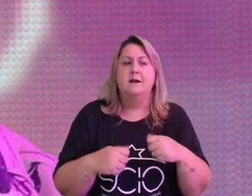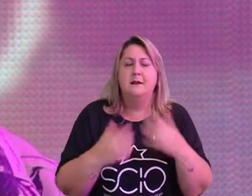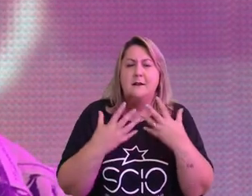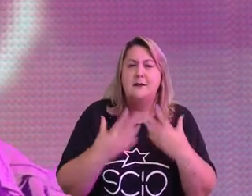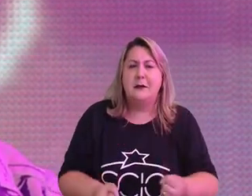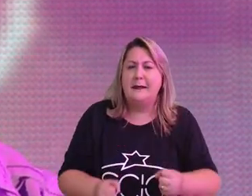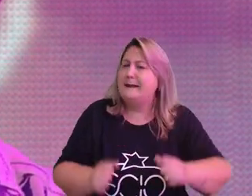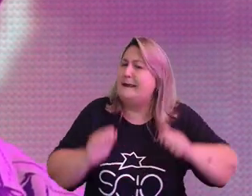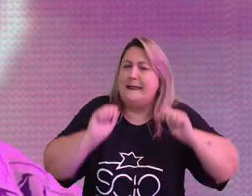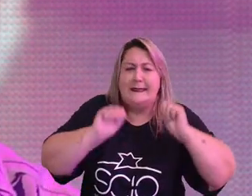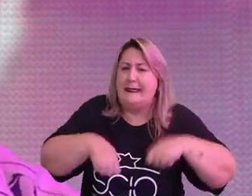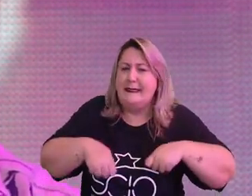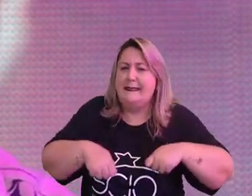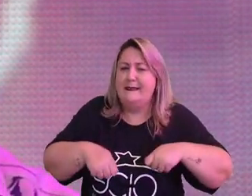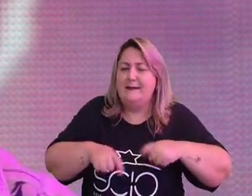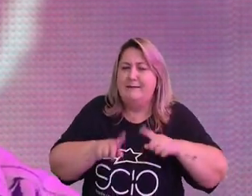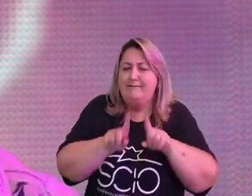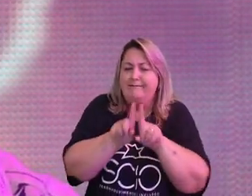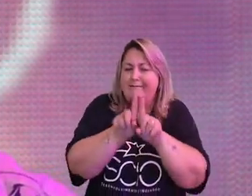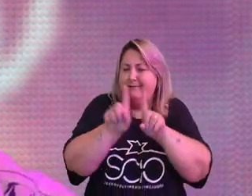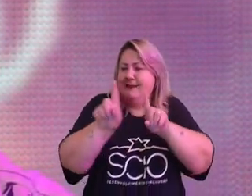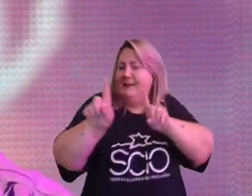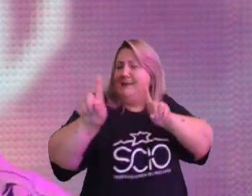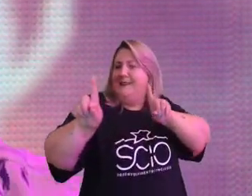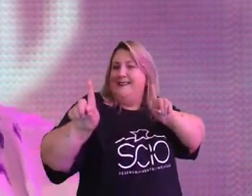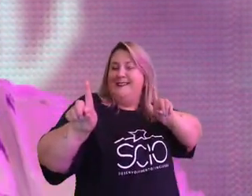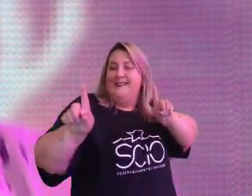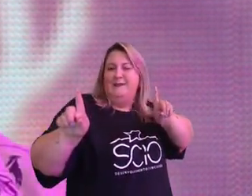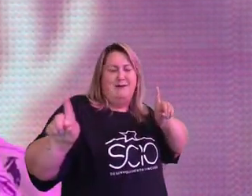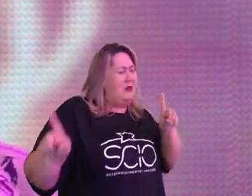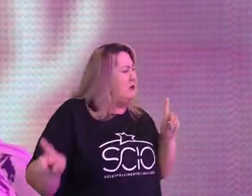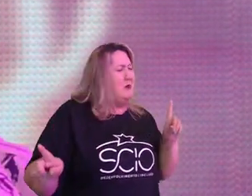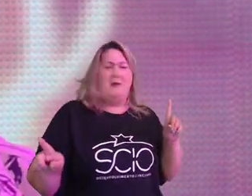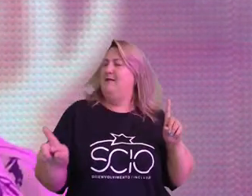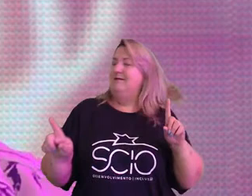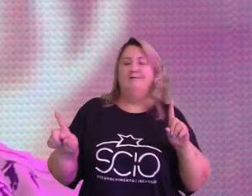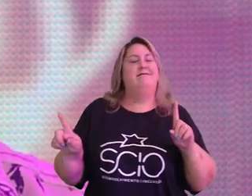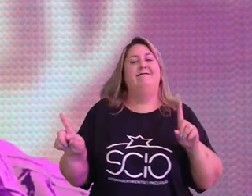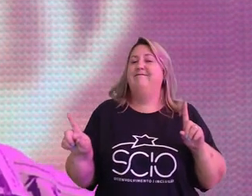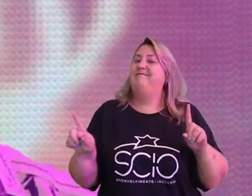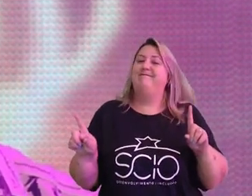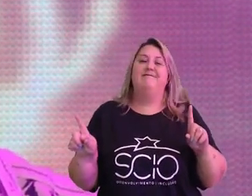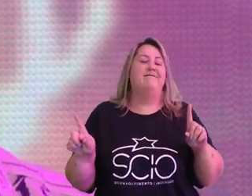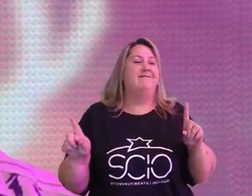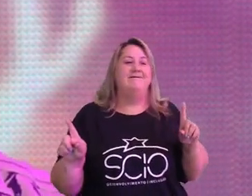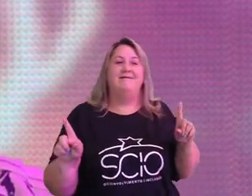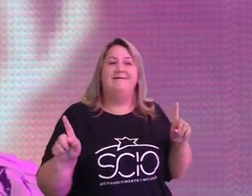perder. Eu preciso aceitar que não dá mais pra separar.